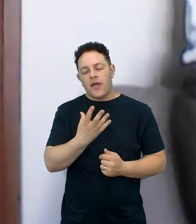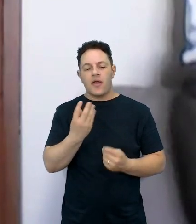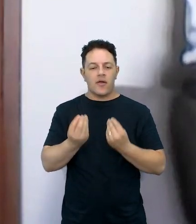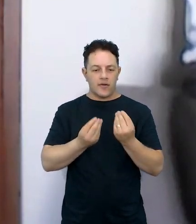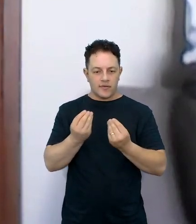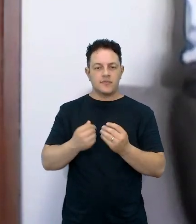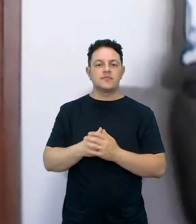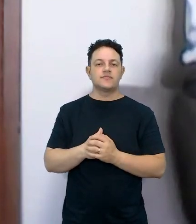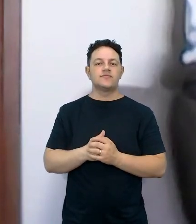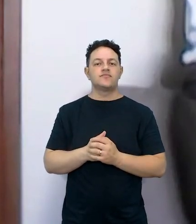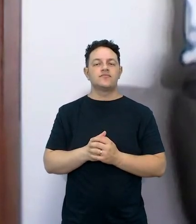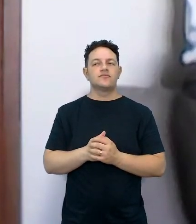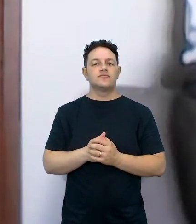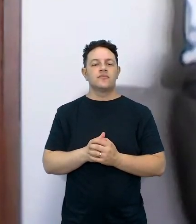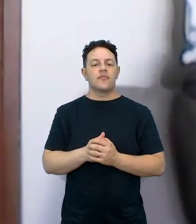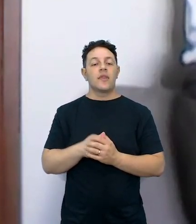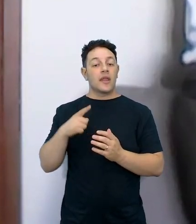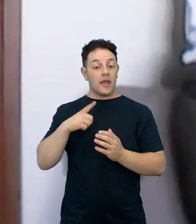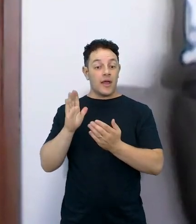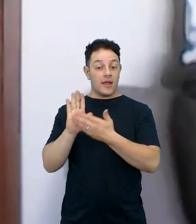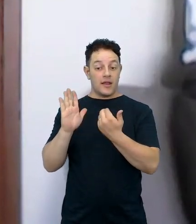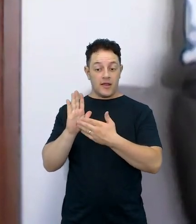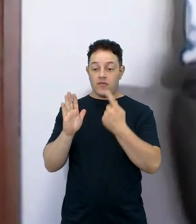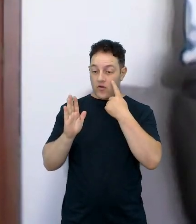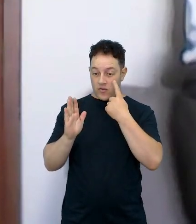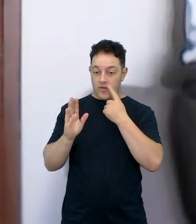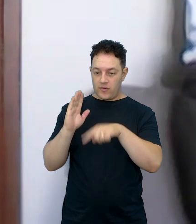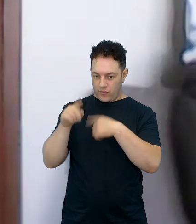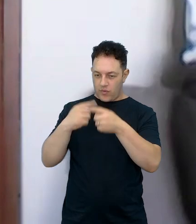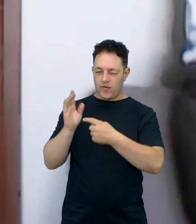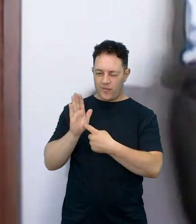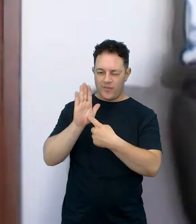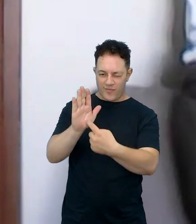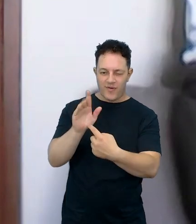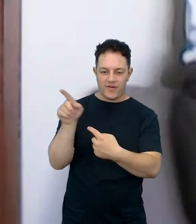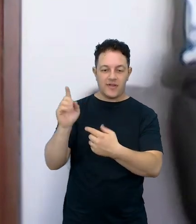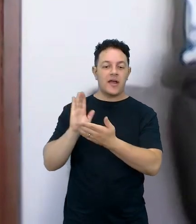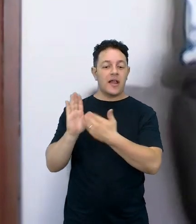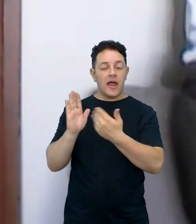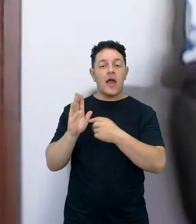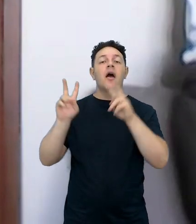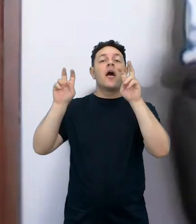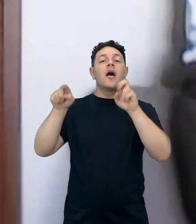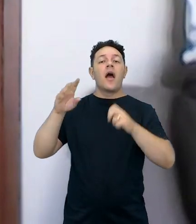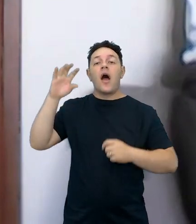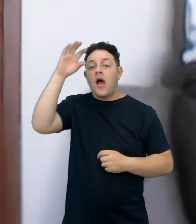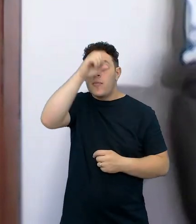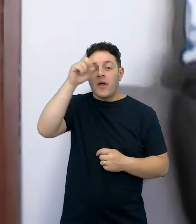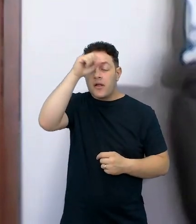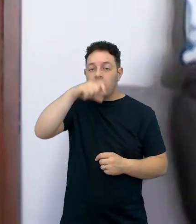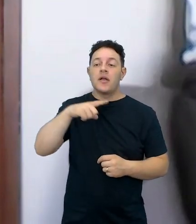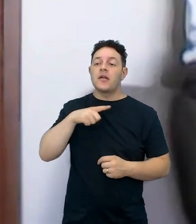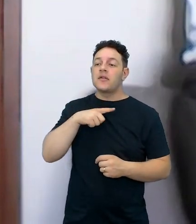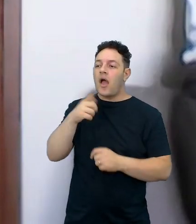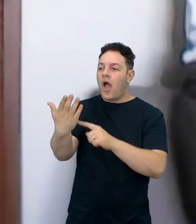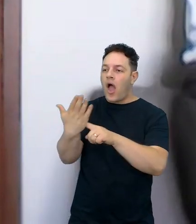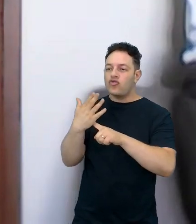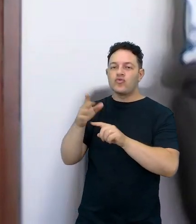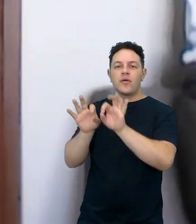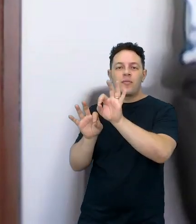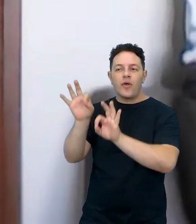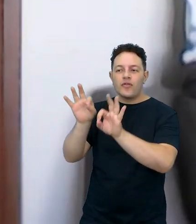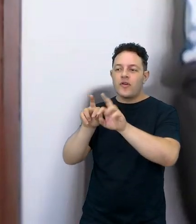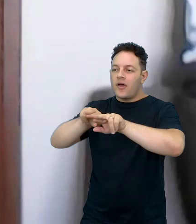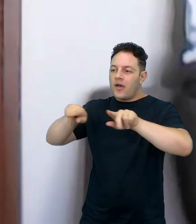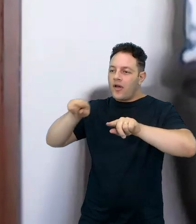Nós temos aqui um livro até dele, depois eu vou mostrar para vocês, que chama Aprendizagem Baseada em Projetos, Educação